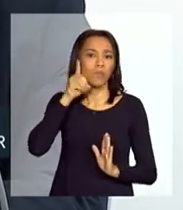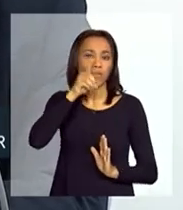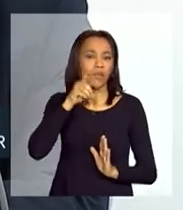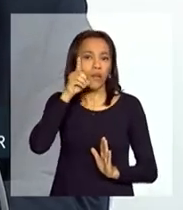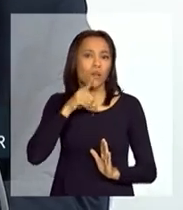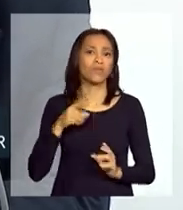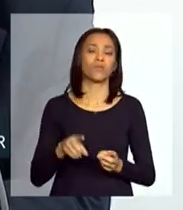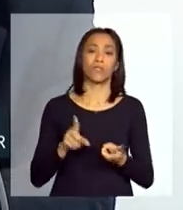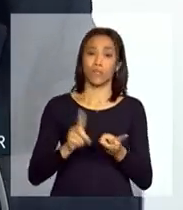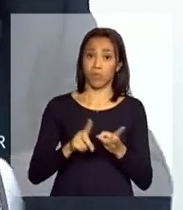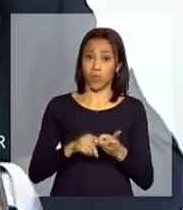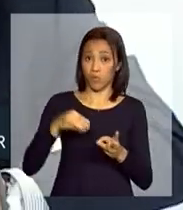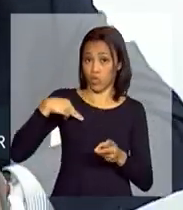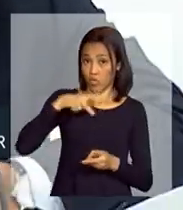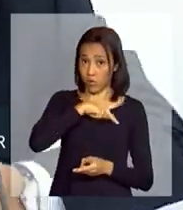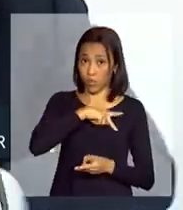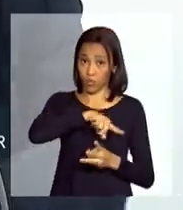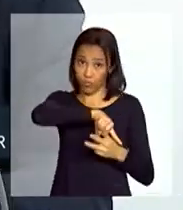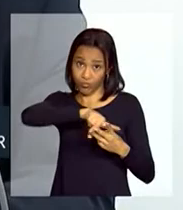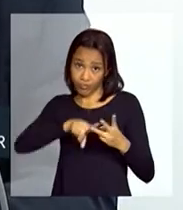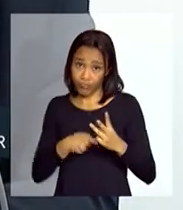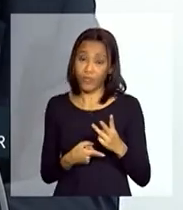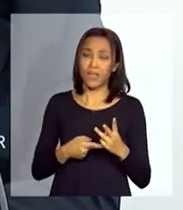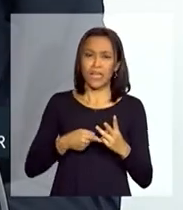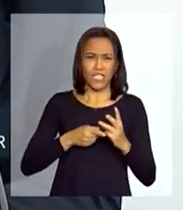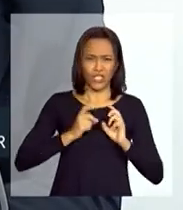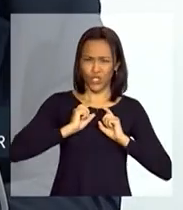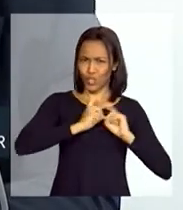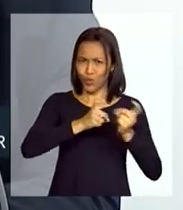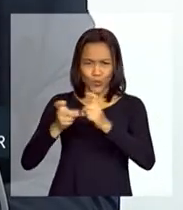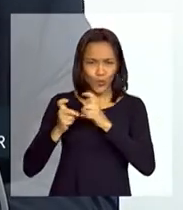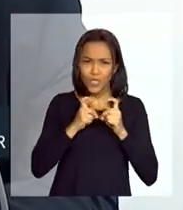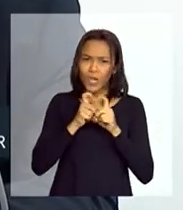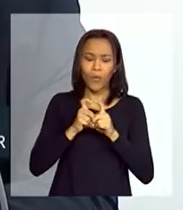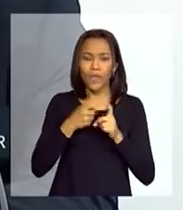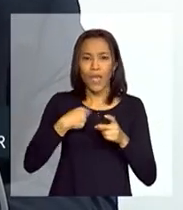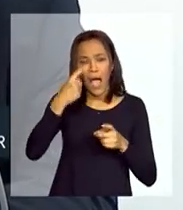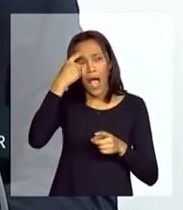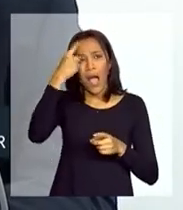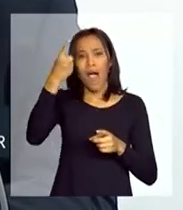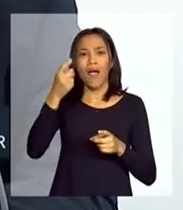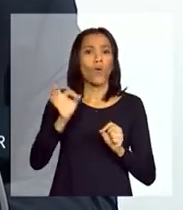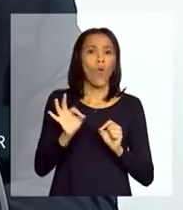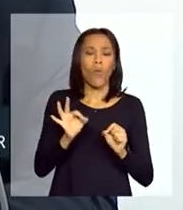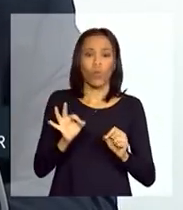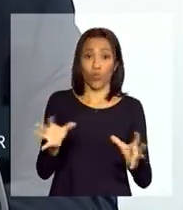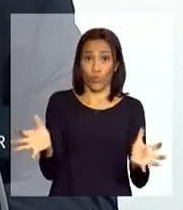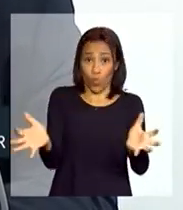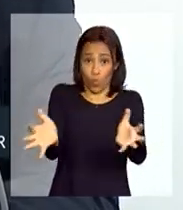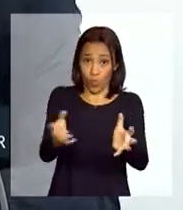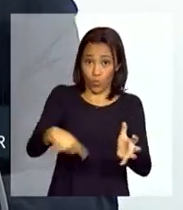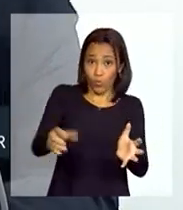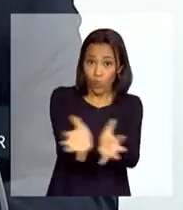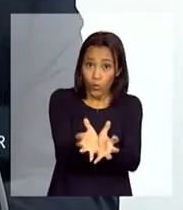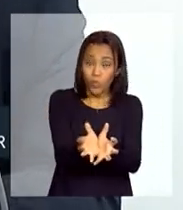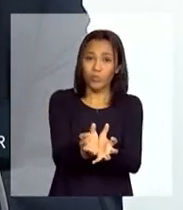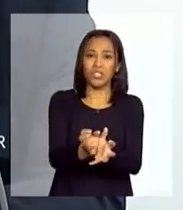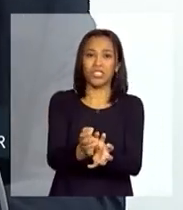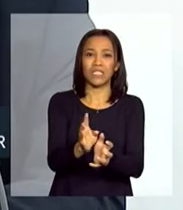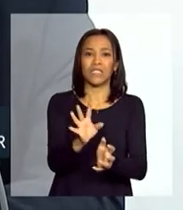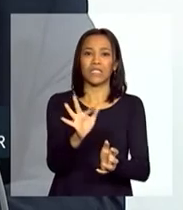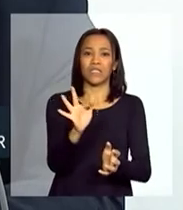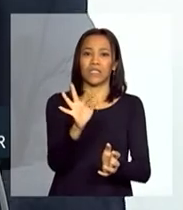o Ministério Público enfim um Grande Debate que nos levou a sair de um conjunto de tarifas que era impossível